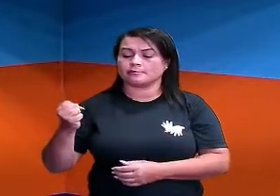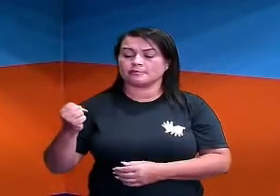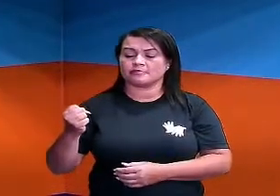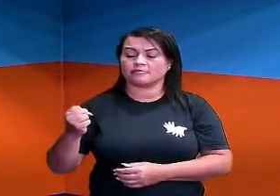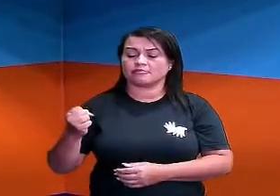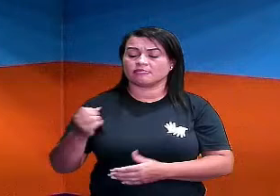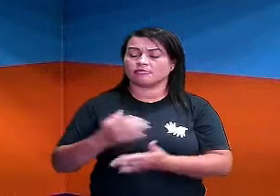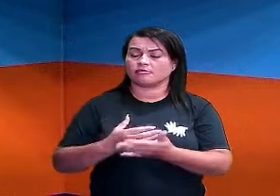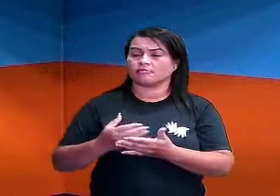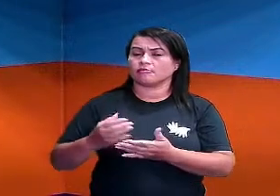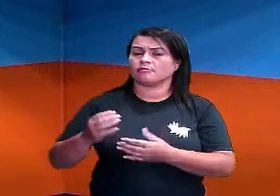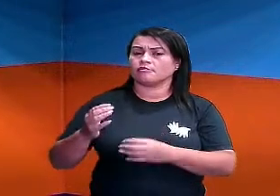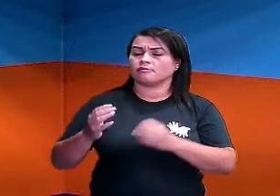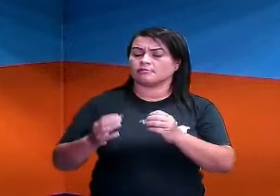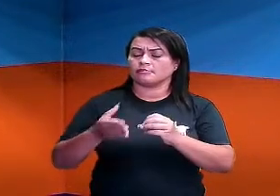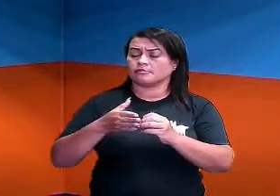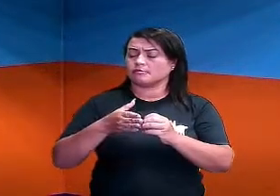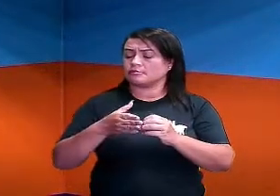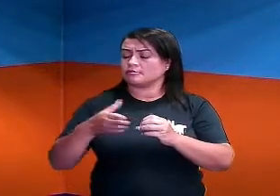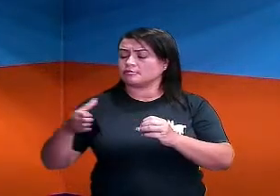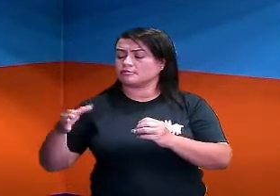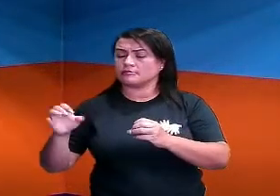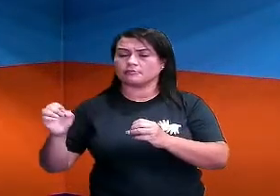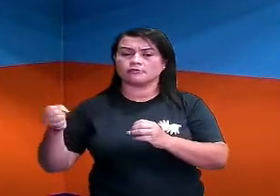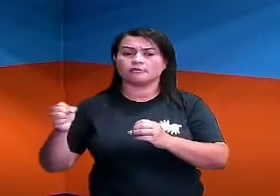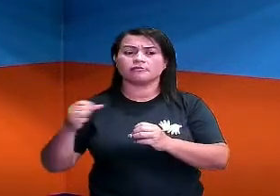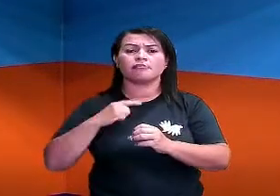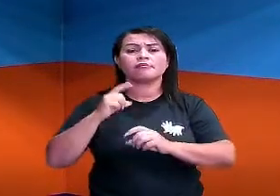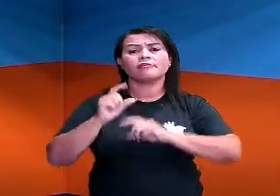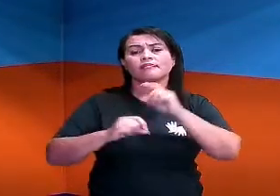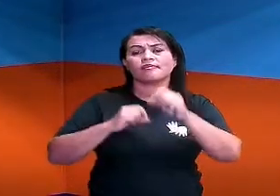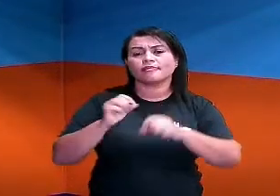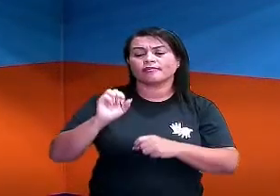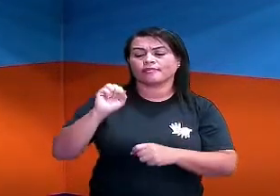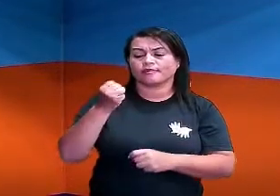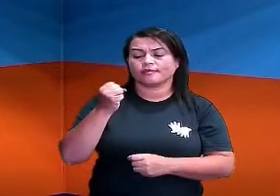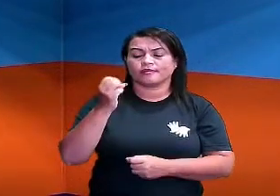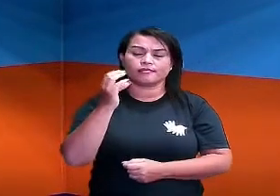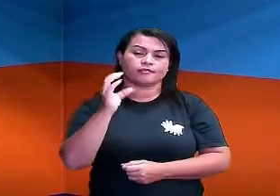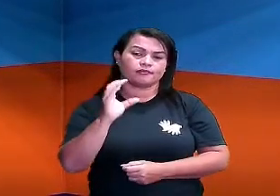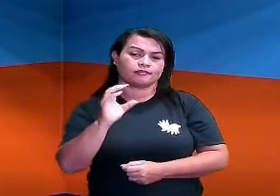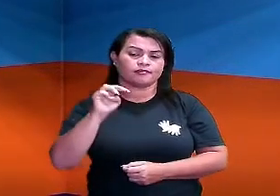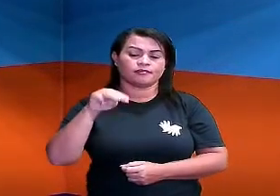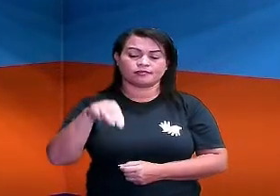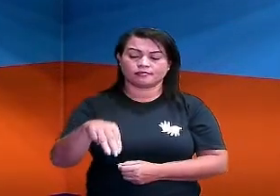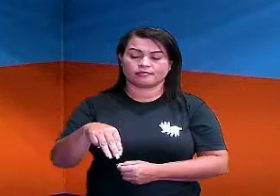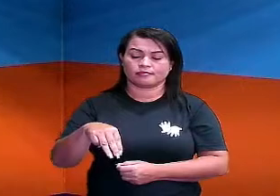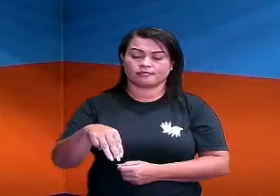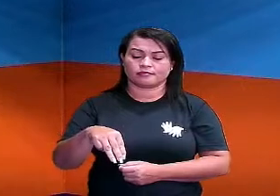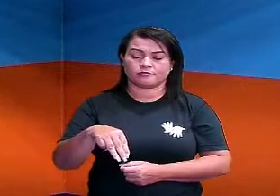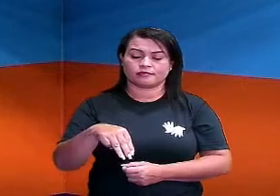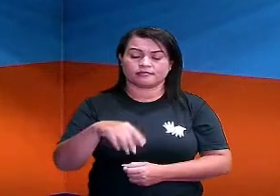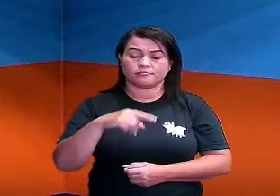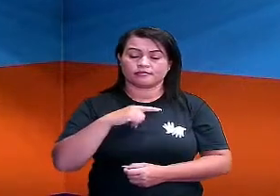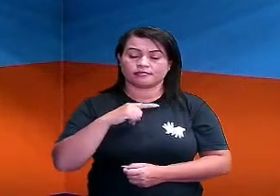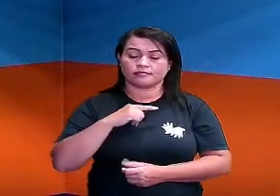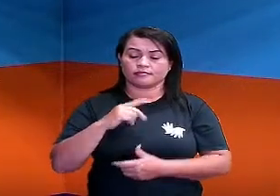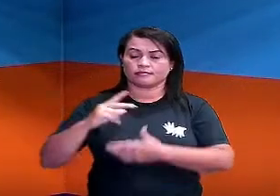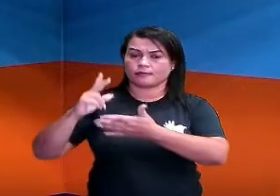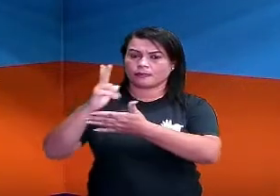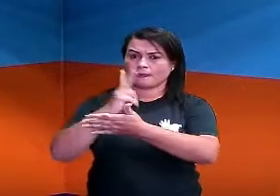do 0 até o 8, ele tem 8 centímetros, né? Então, o desenho desse